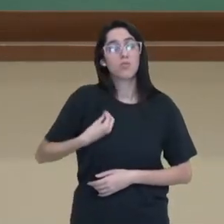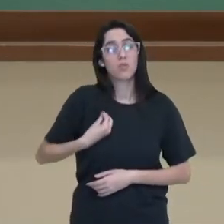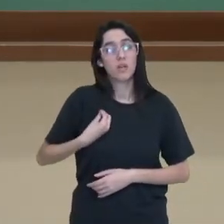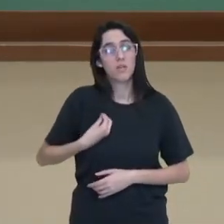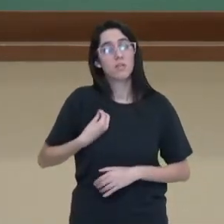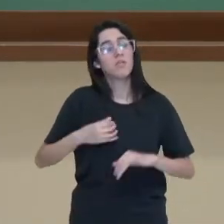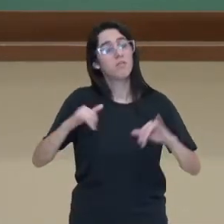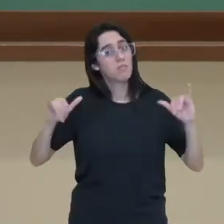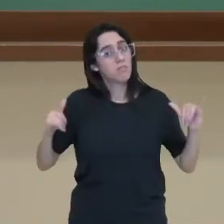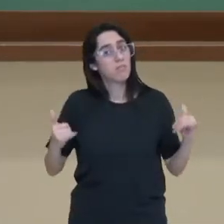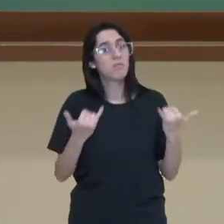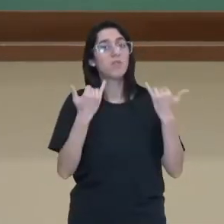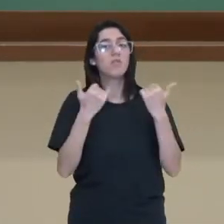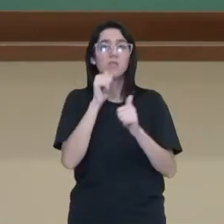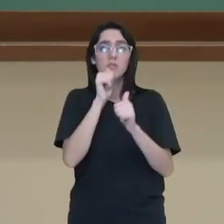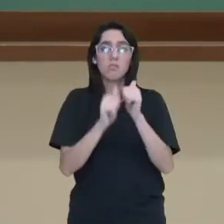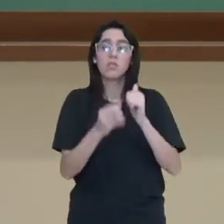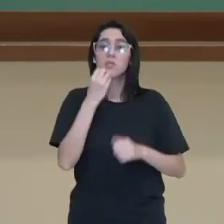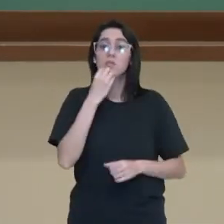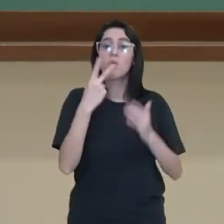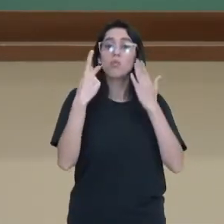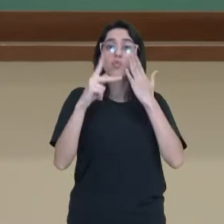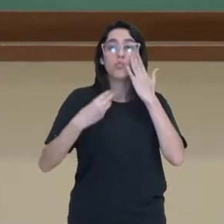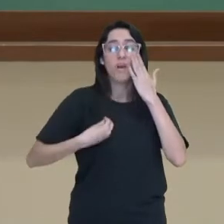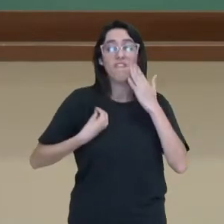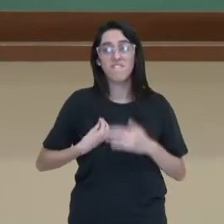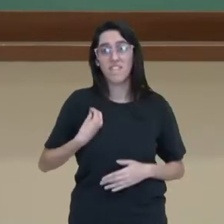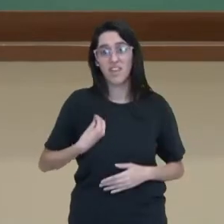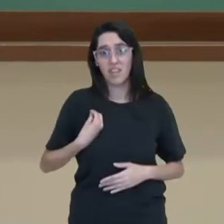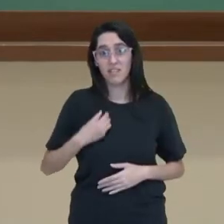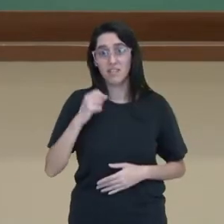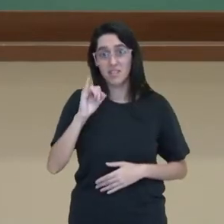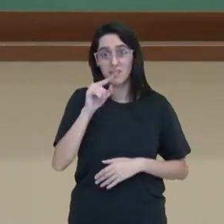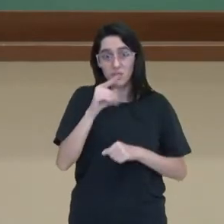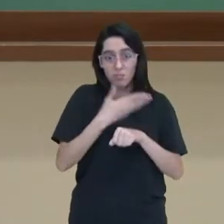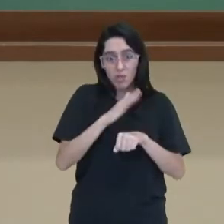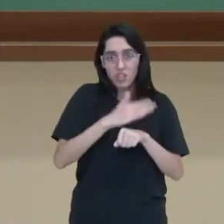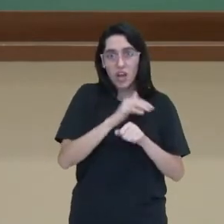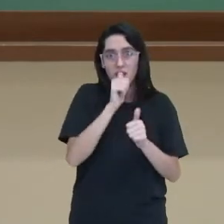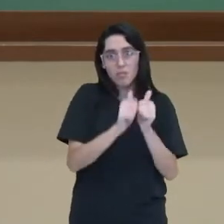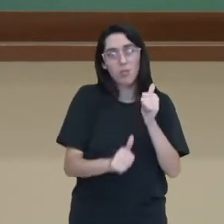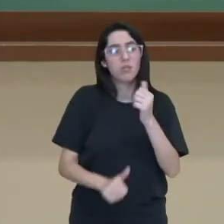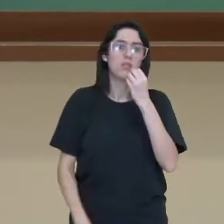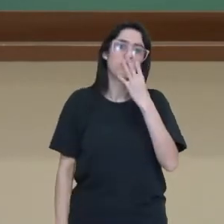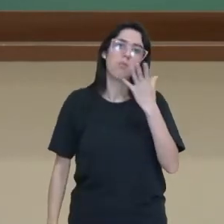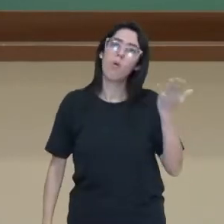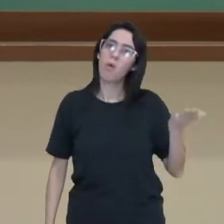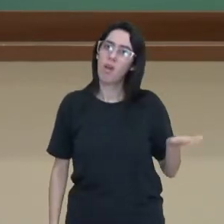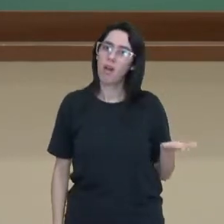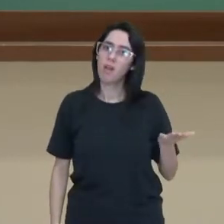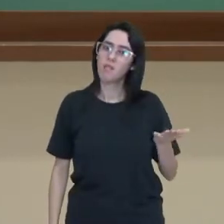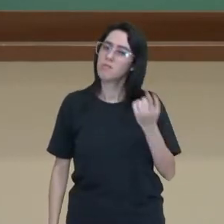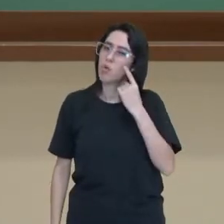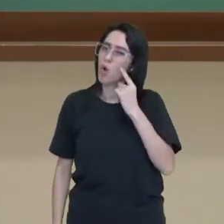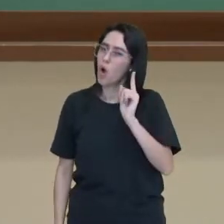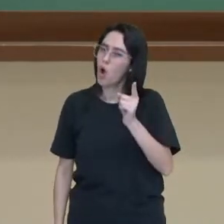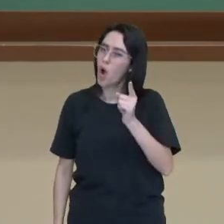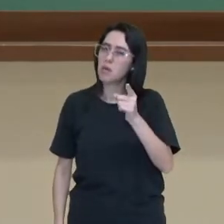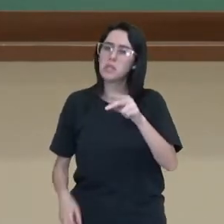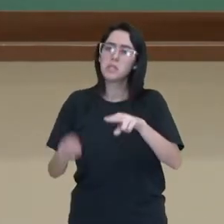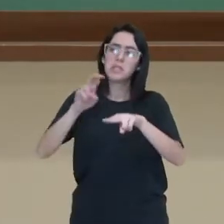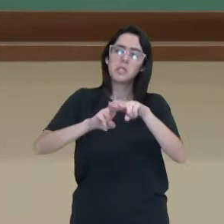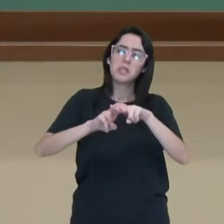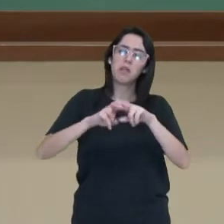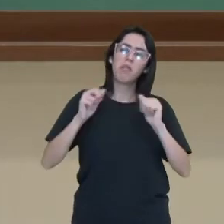trazer para você colher para a sua vida se você praticar esporte. Então, não quero saber de ninguém sentado na arquibancada,